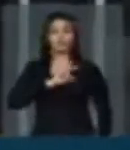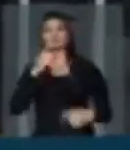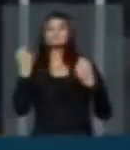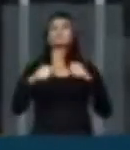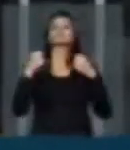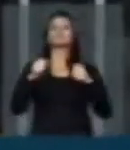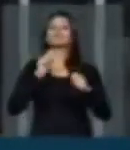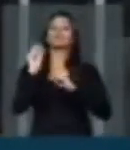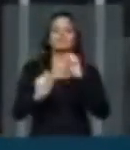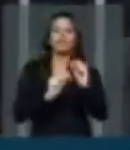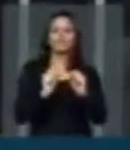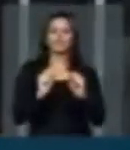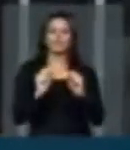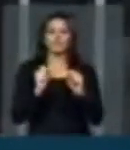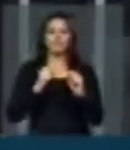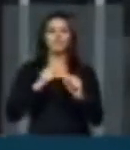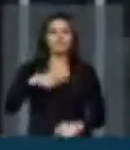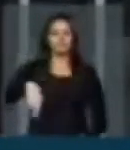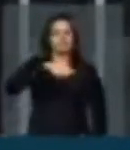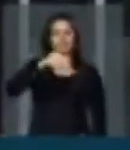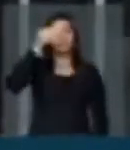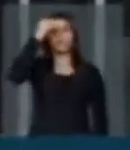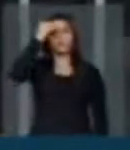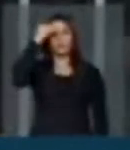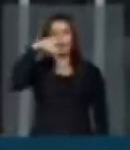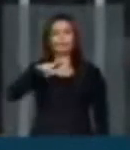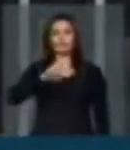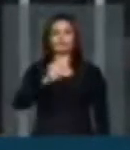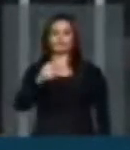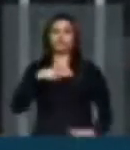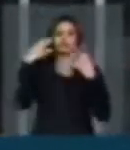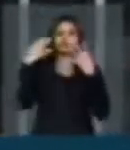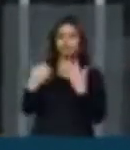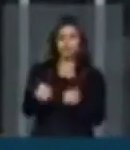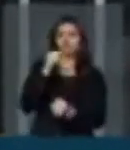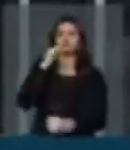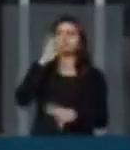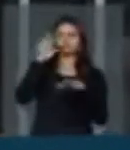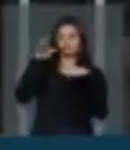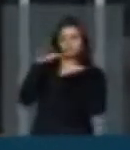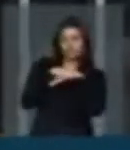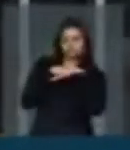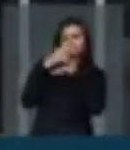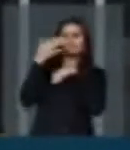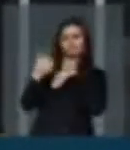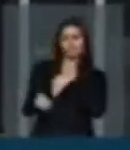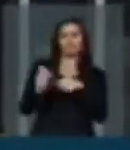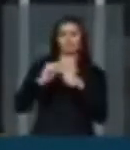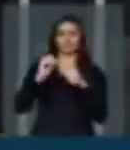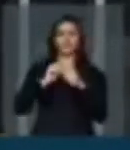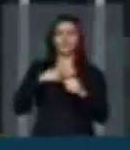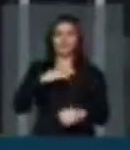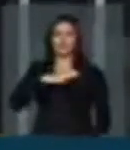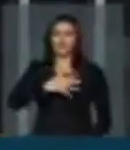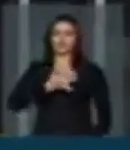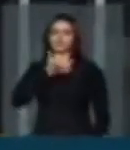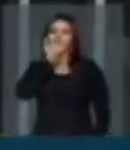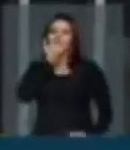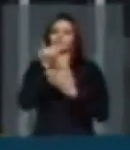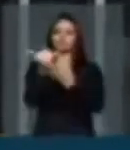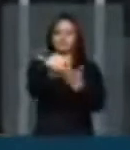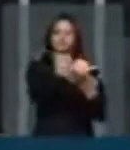de responsabilizar a mídia, os réus mensaleiros aceitassem o revés com humildade e fizesse uma corajosa